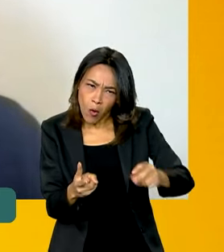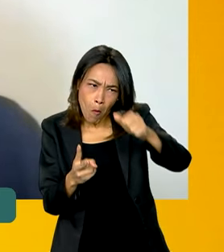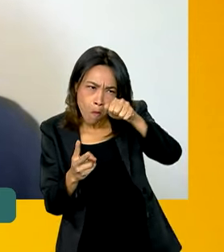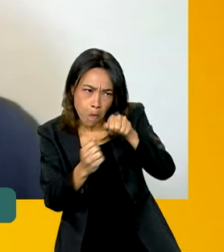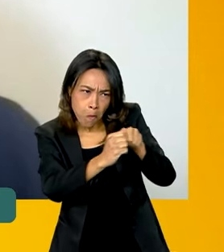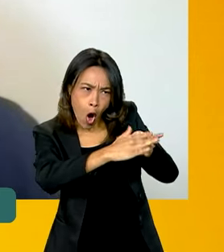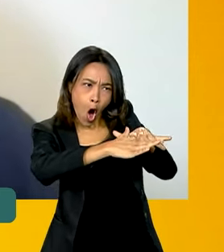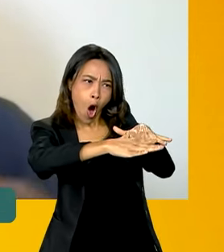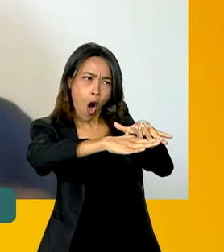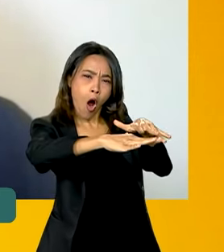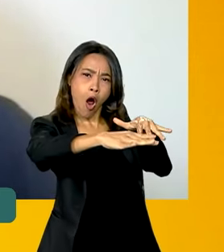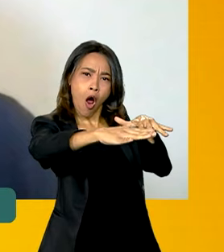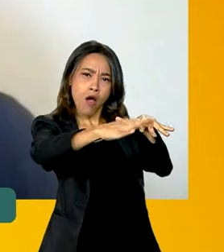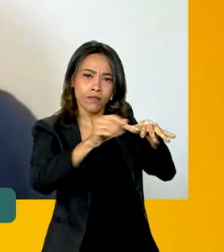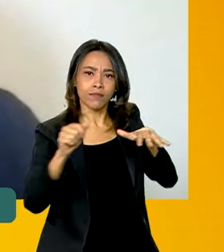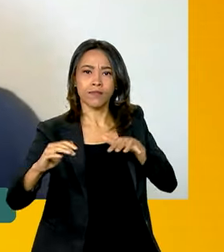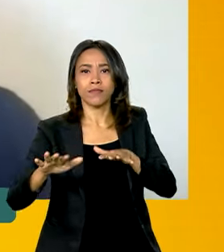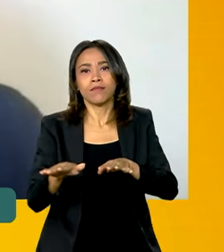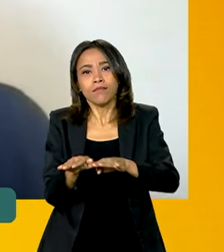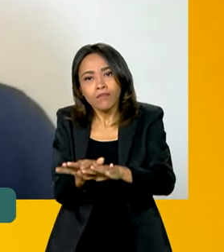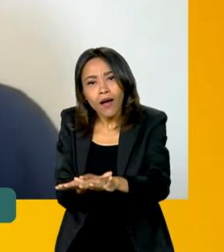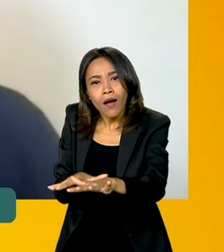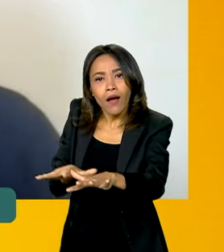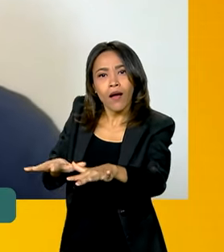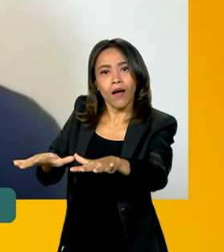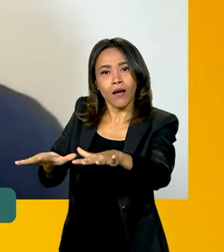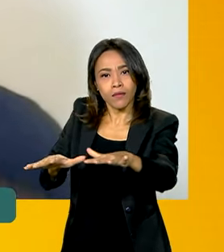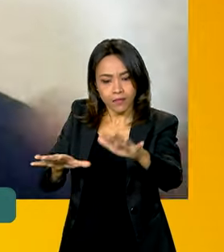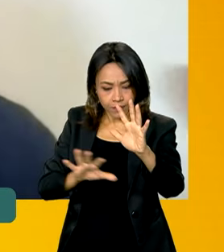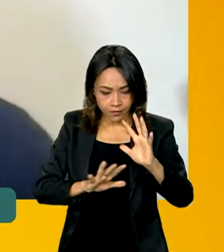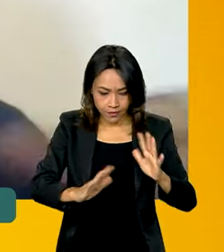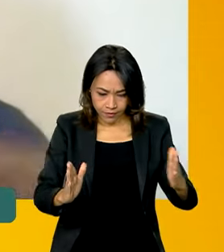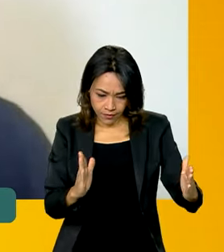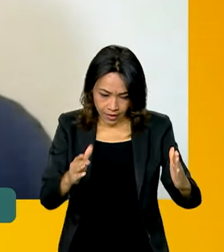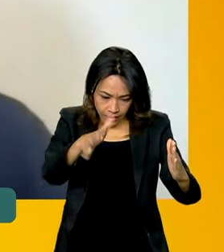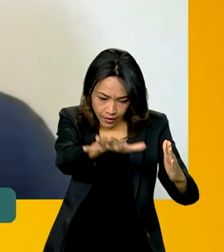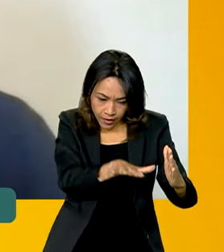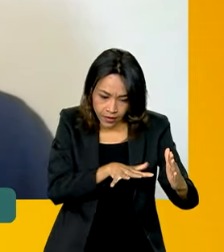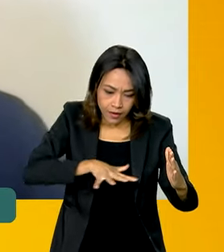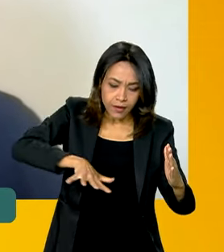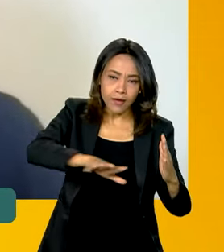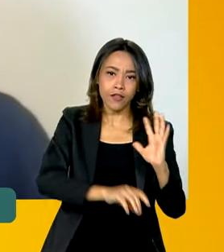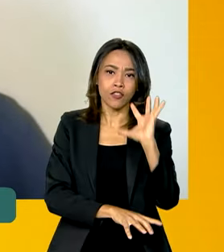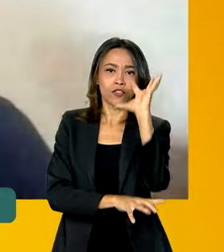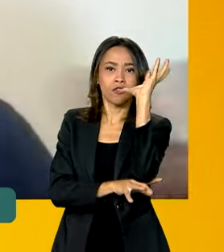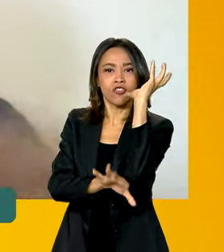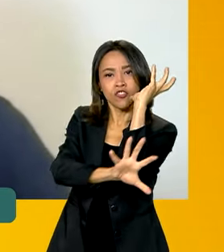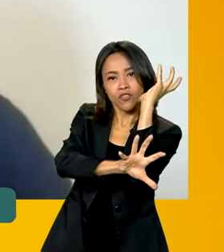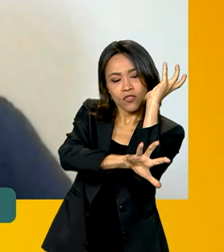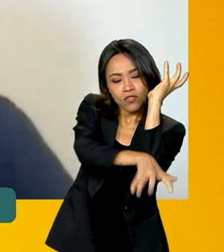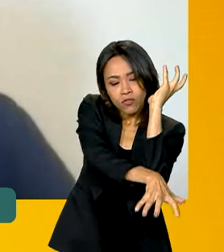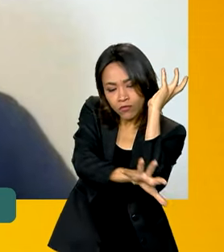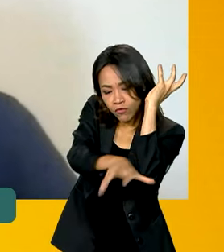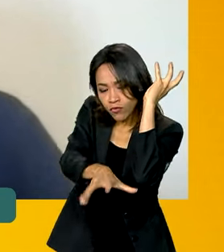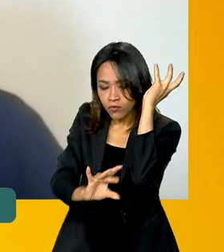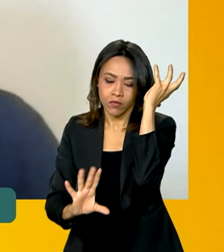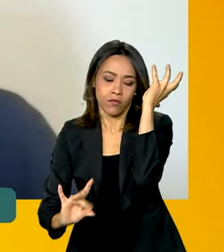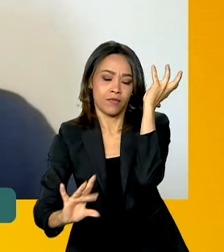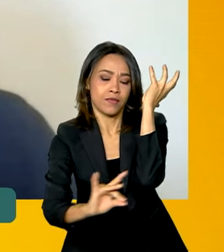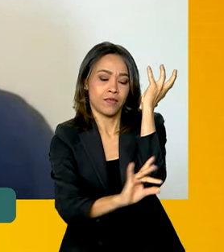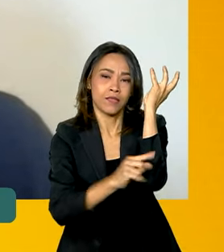que acontece toda a explosão de vida, né, da biodiversidade marinha e de água